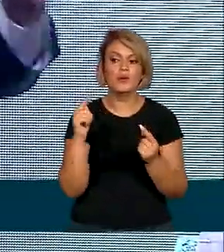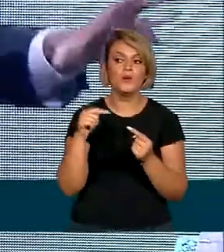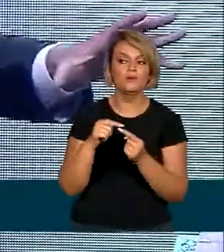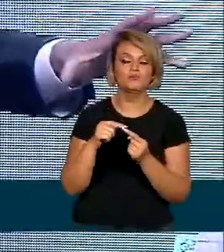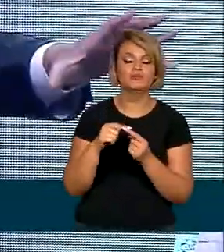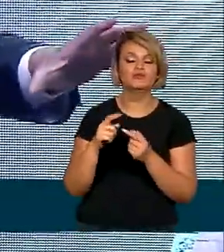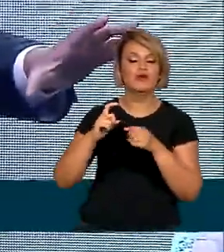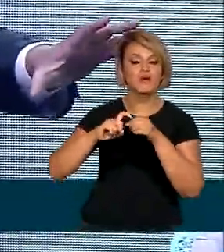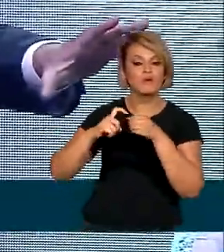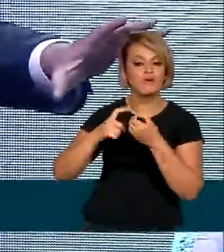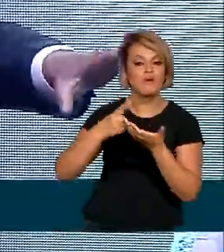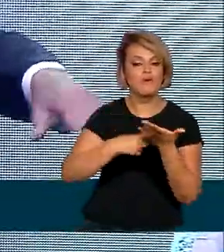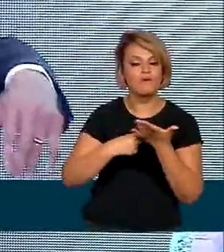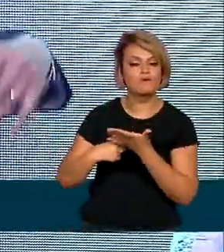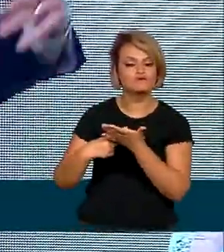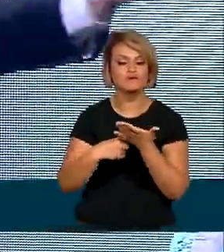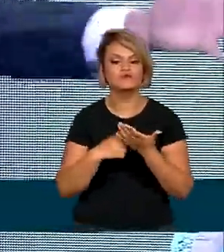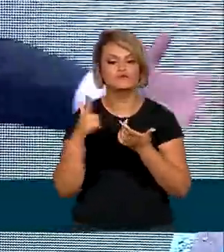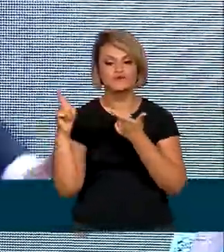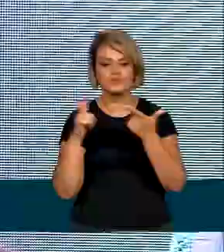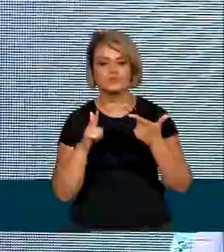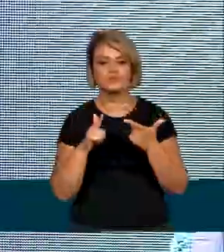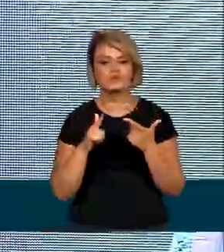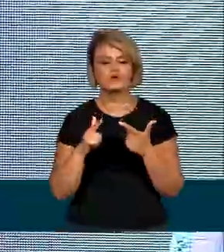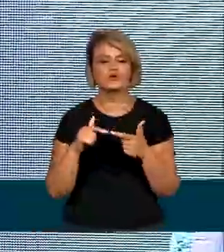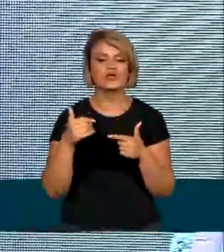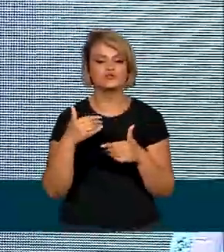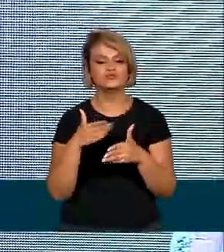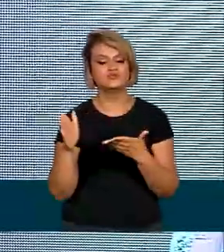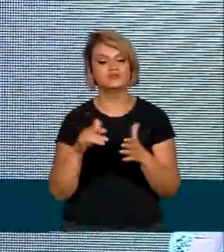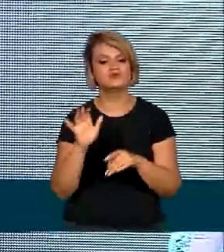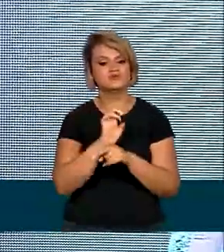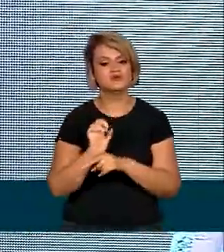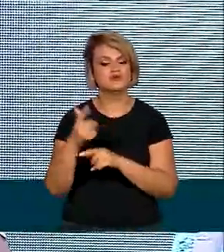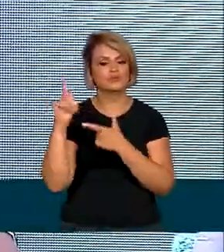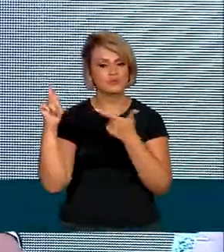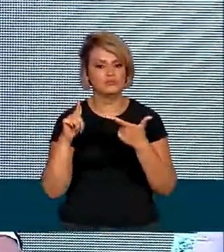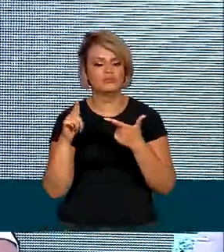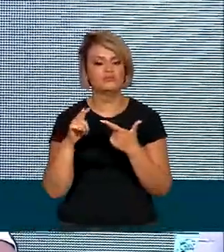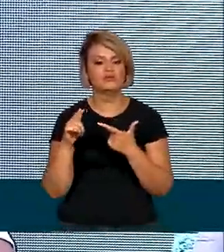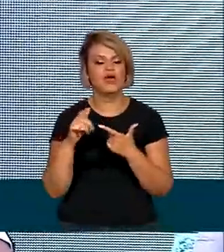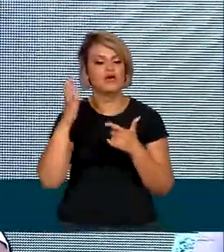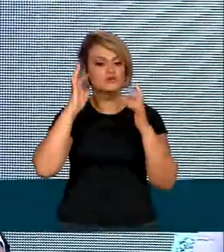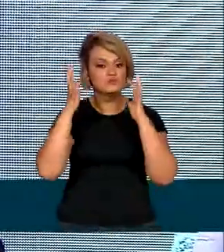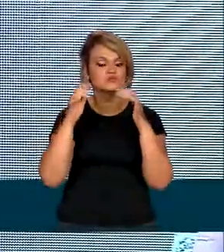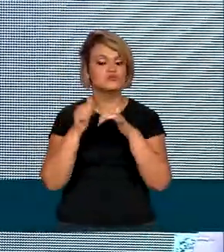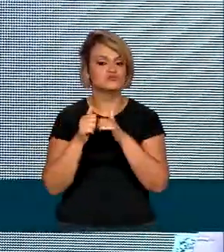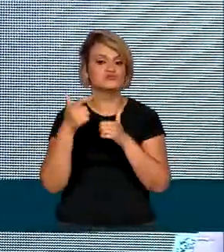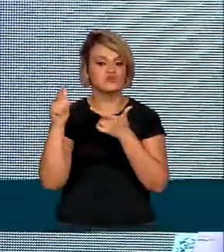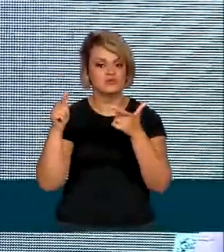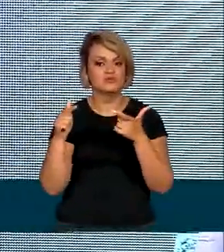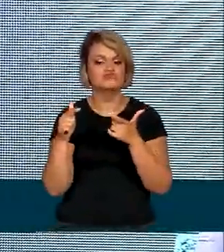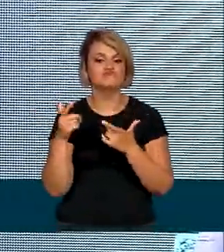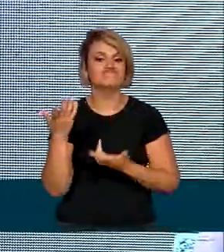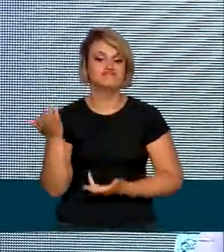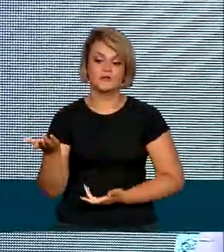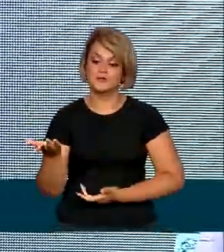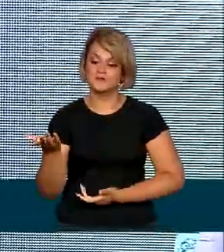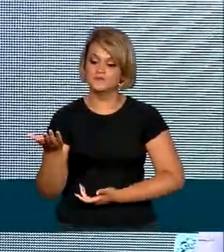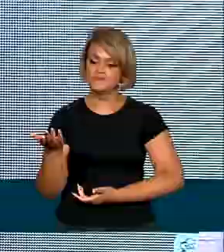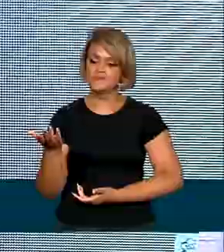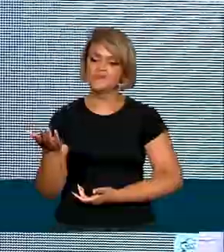de consórcios públicos que nós inauguramos em muitos estados as soluções consorciadas então